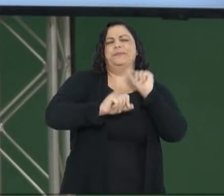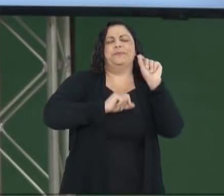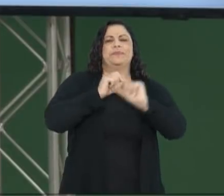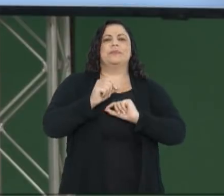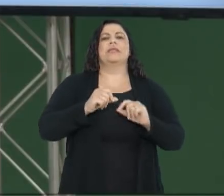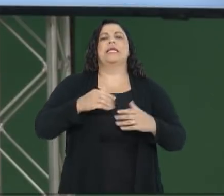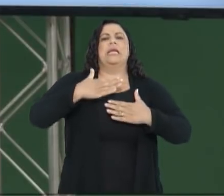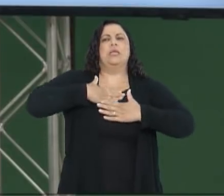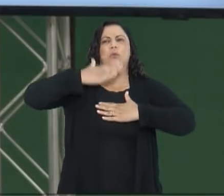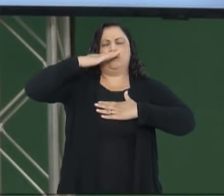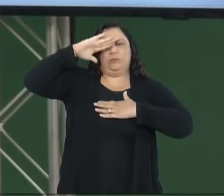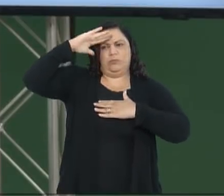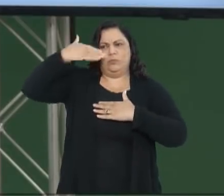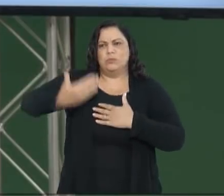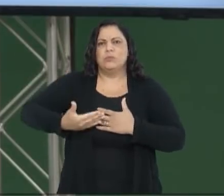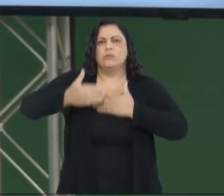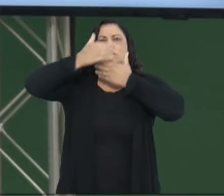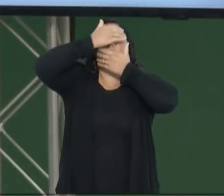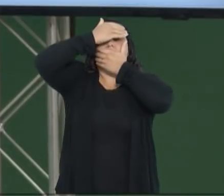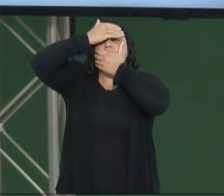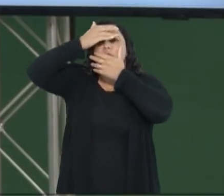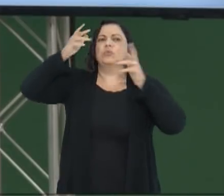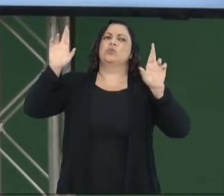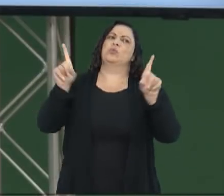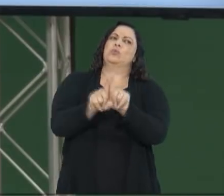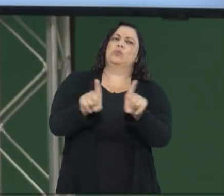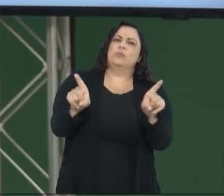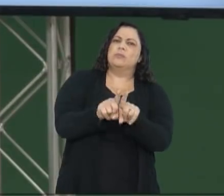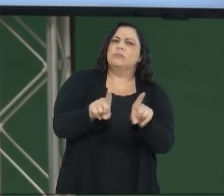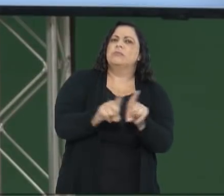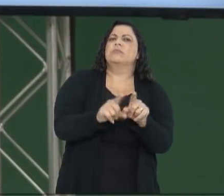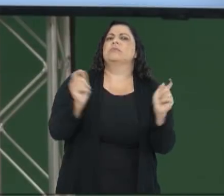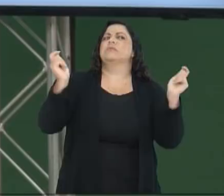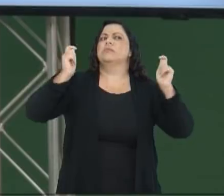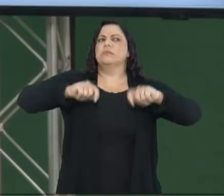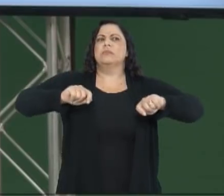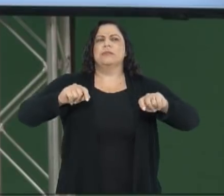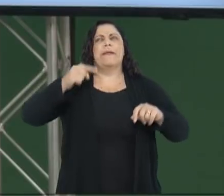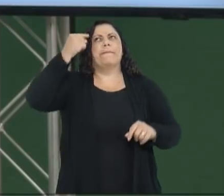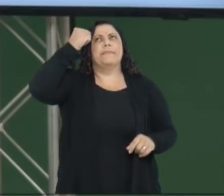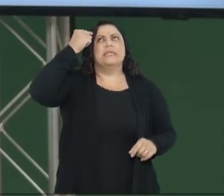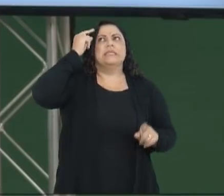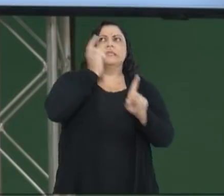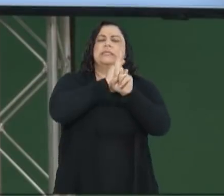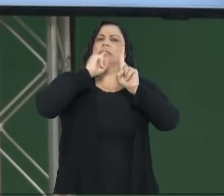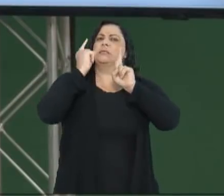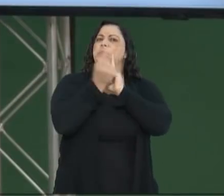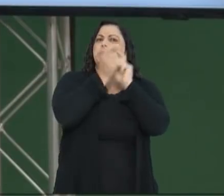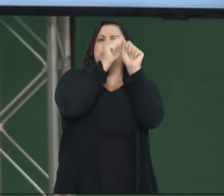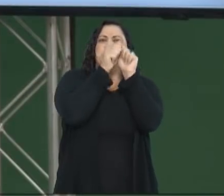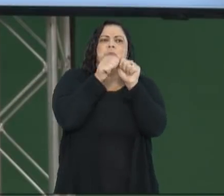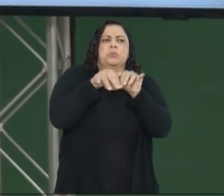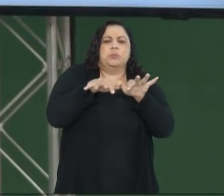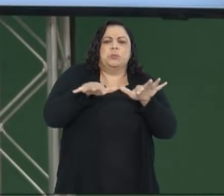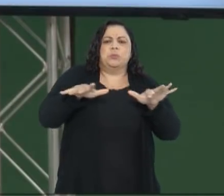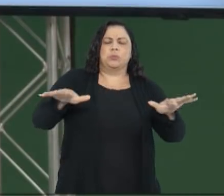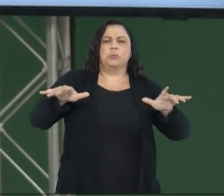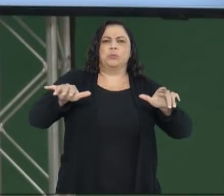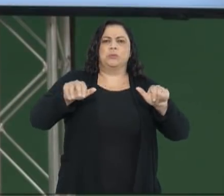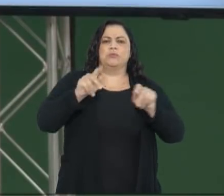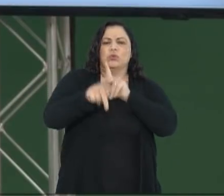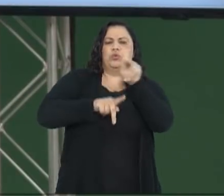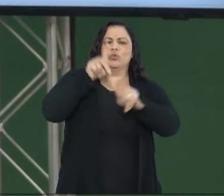turcos otomanos, lá que vocês estudam em história, também vamos pensar aqui em geografia, nessa distribuição desses